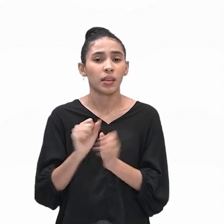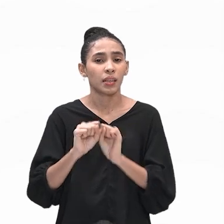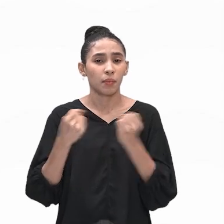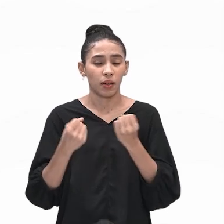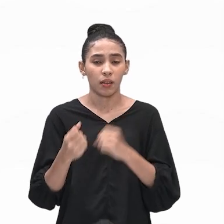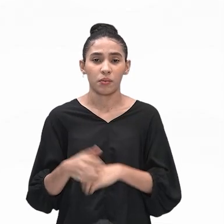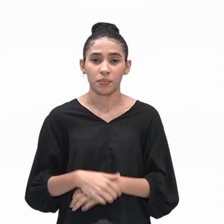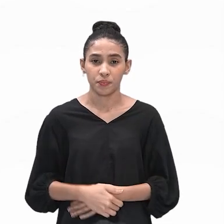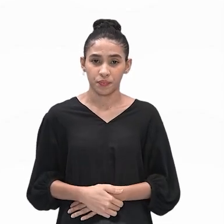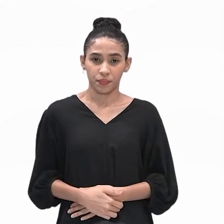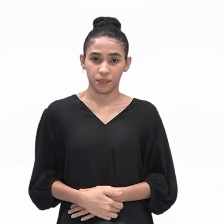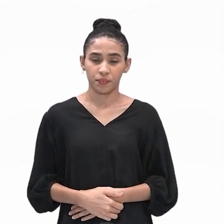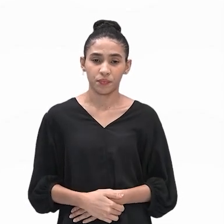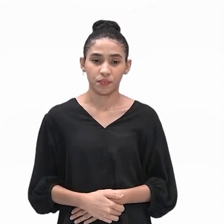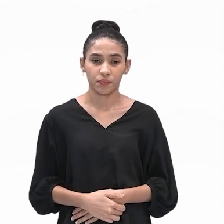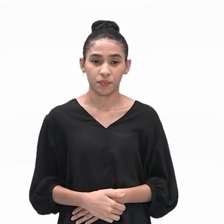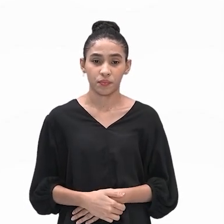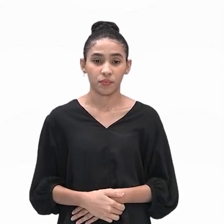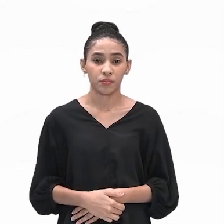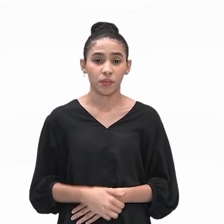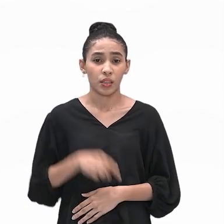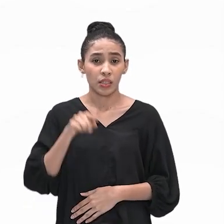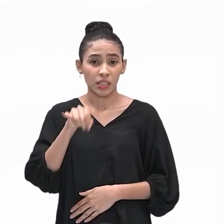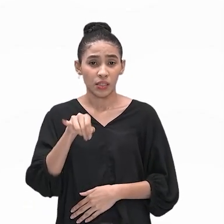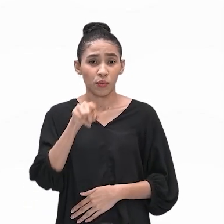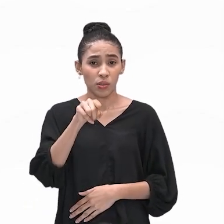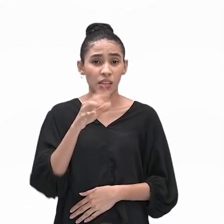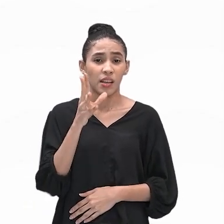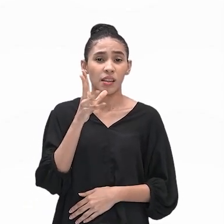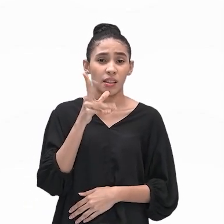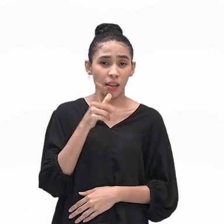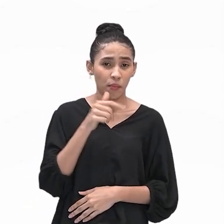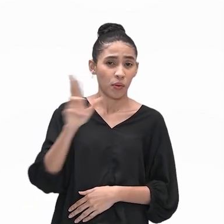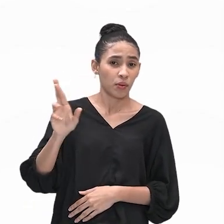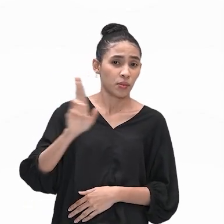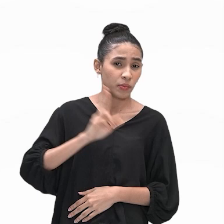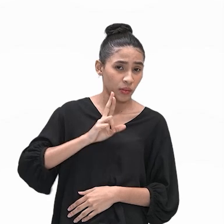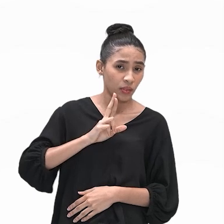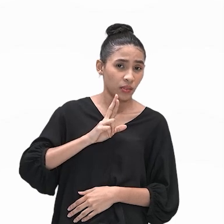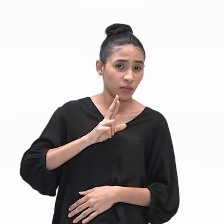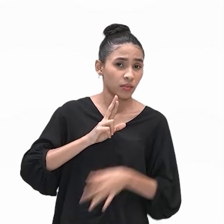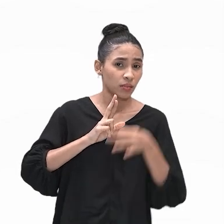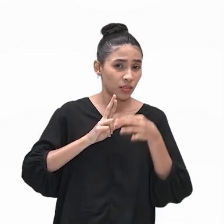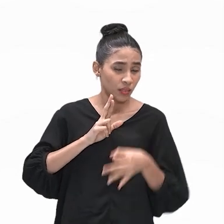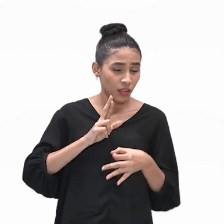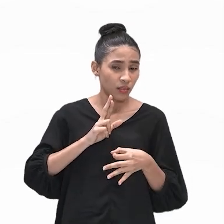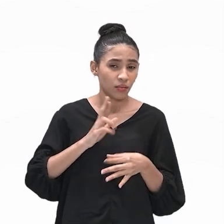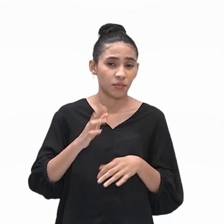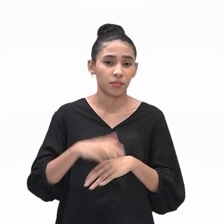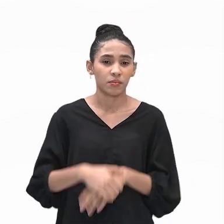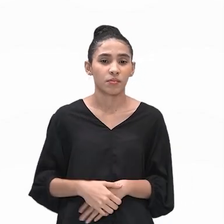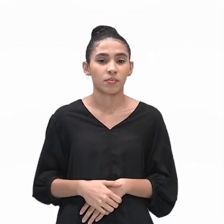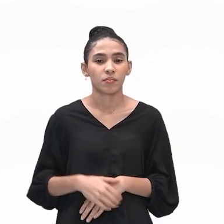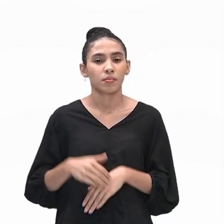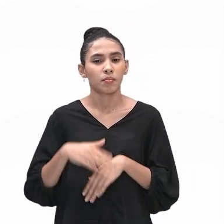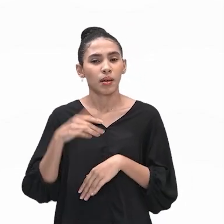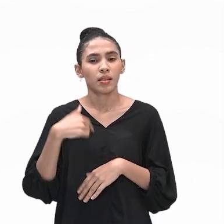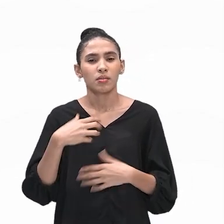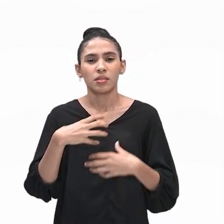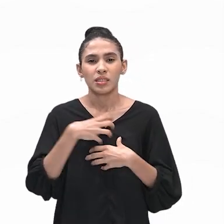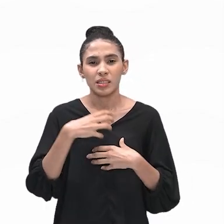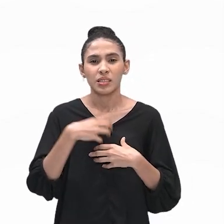danificado. Quanto mais vocês demoram para me oferecer um posicionamento, mais eu me